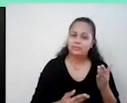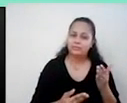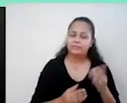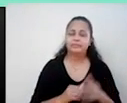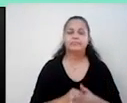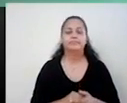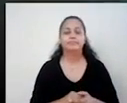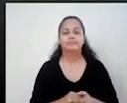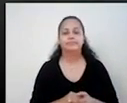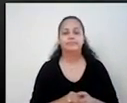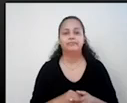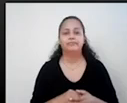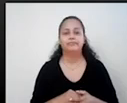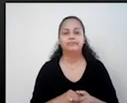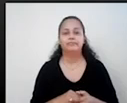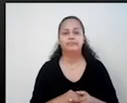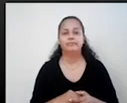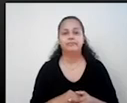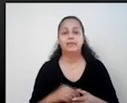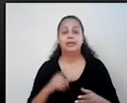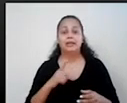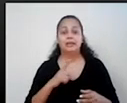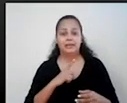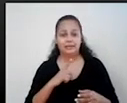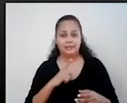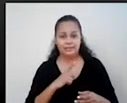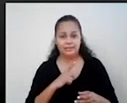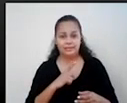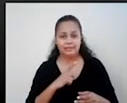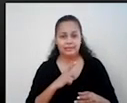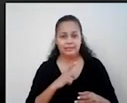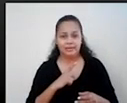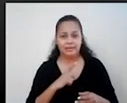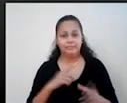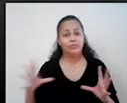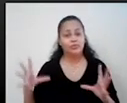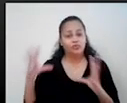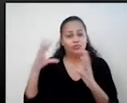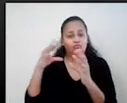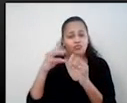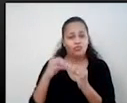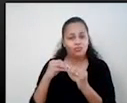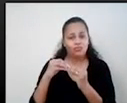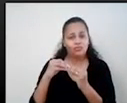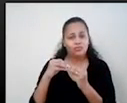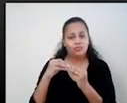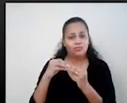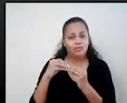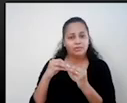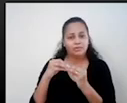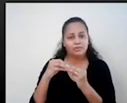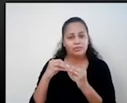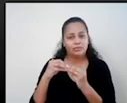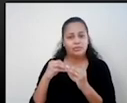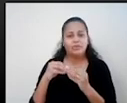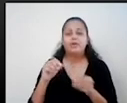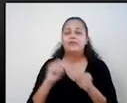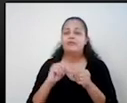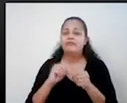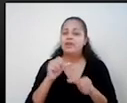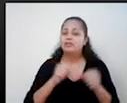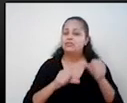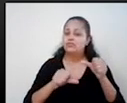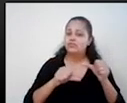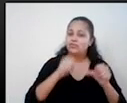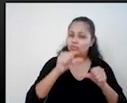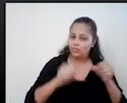ok? Em seguida, eu tenho mais o recapitulativo, que ele resume o termo a que se refere. Então, ele faz o